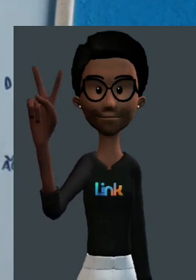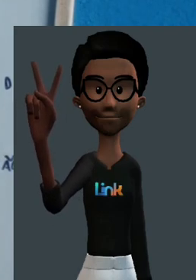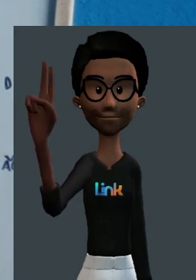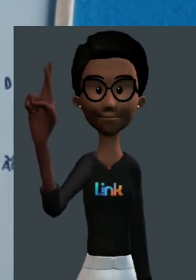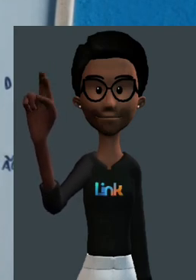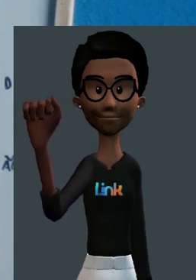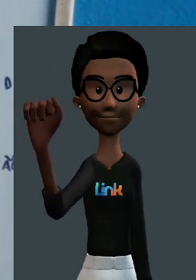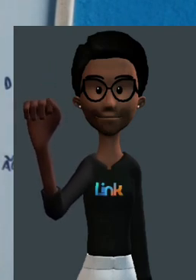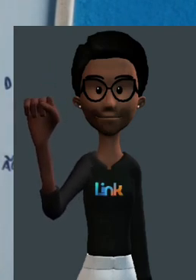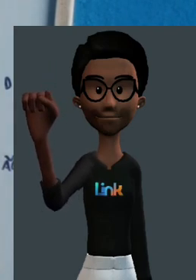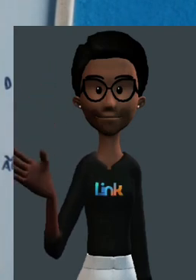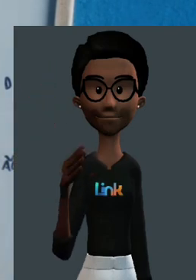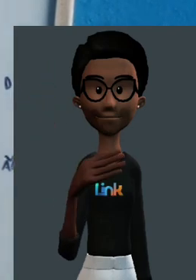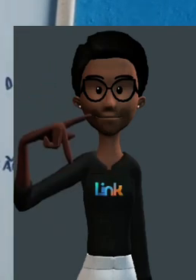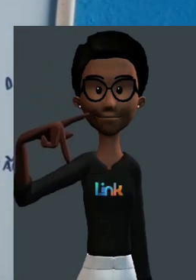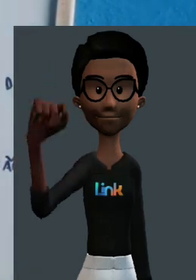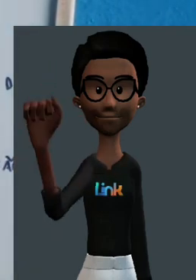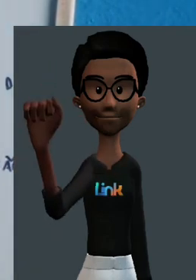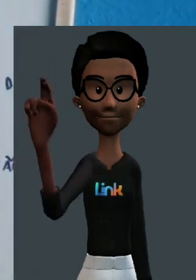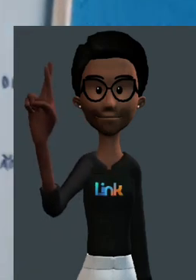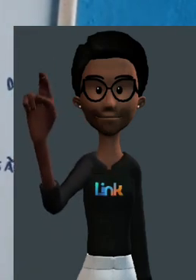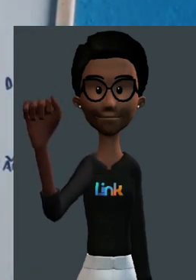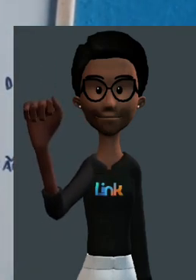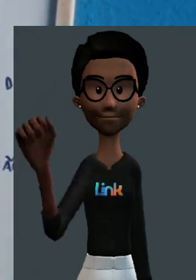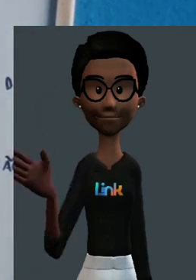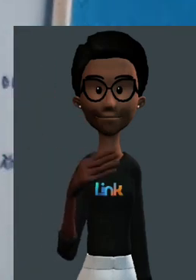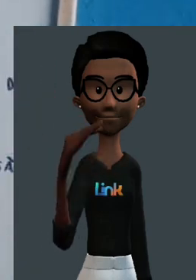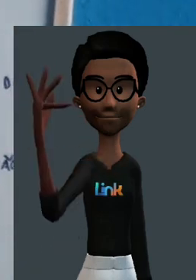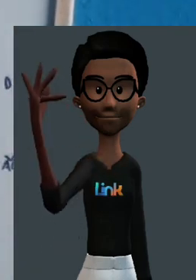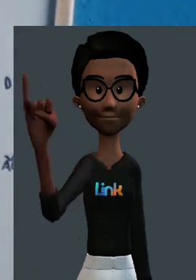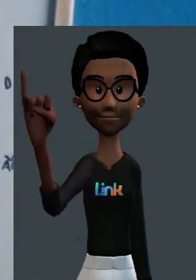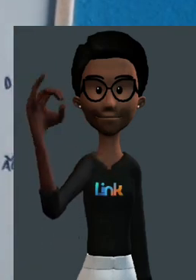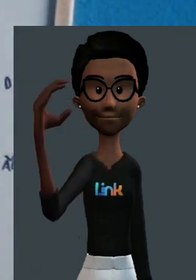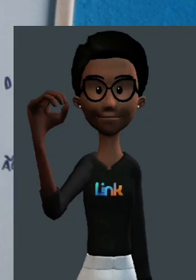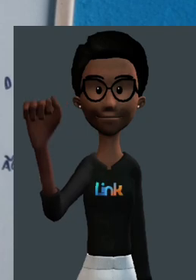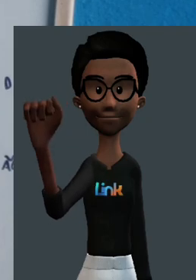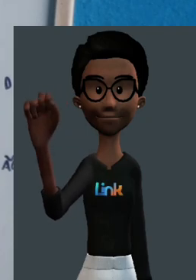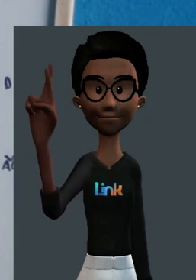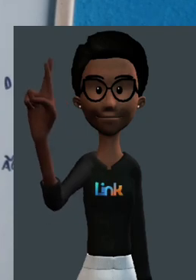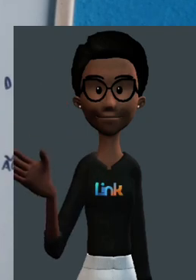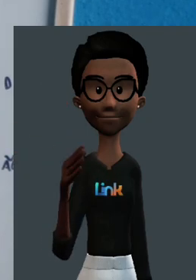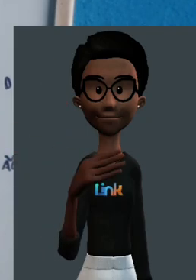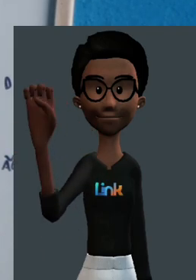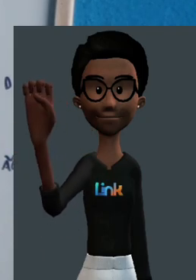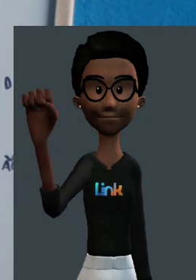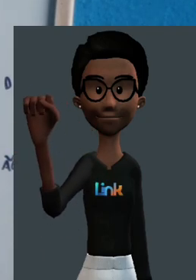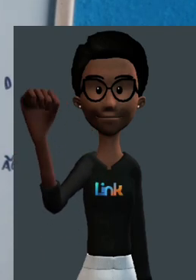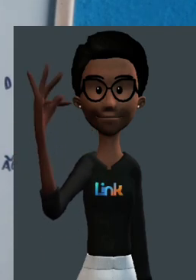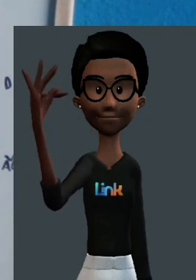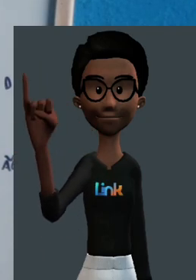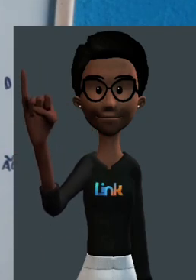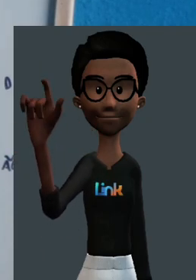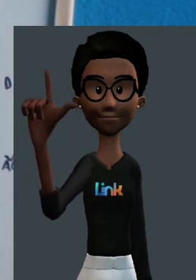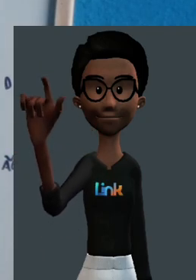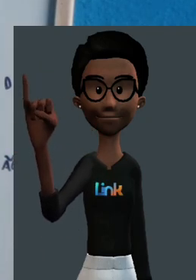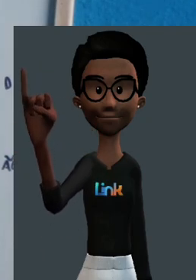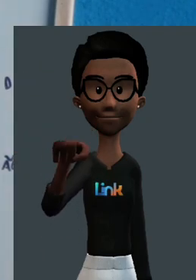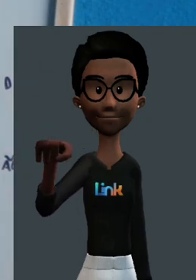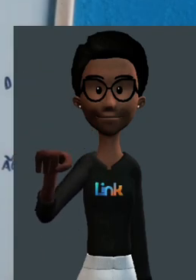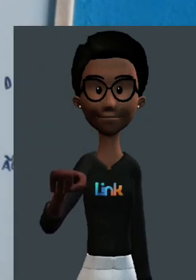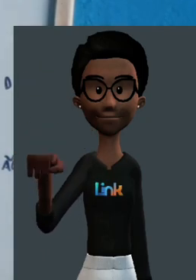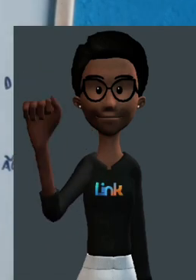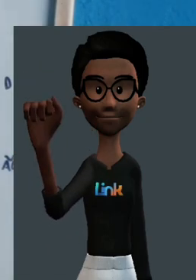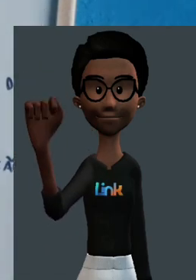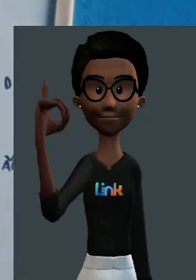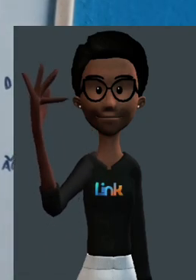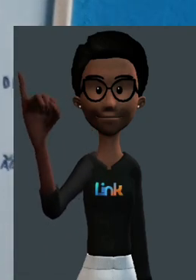pronto, então chamou um táxi. Quem chamou o táxi foi o João. Poderia ter um